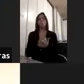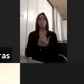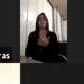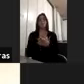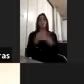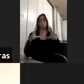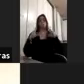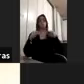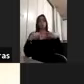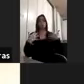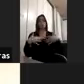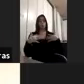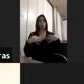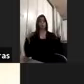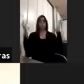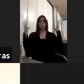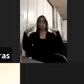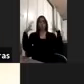chuva, nossos barracos lá